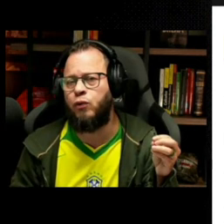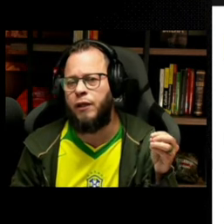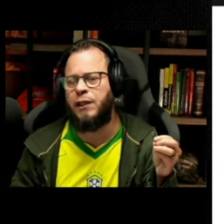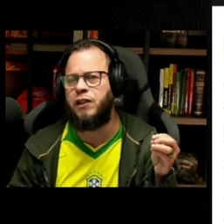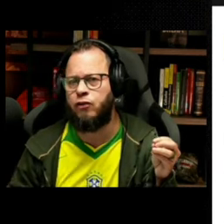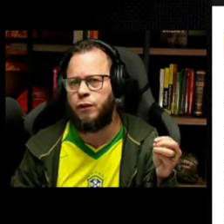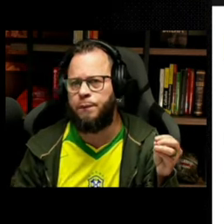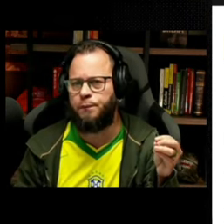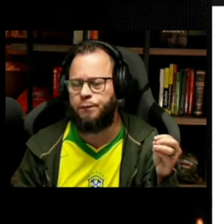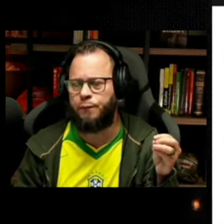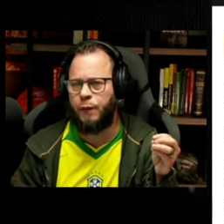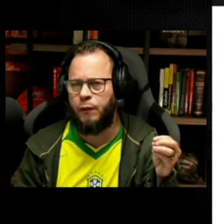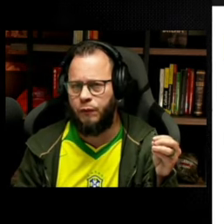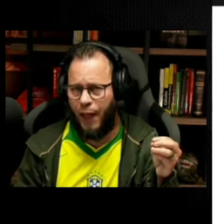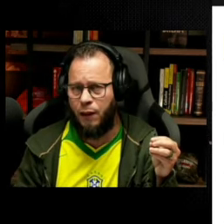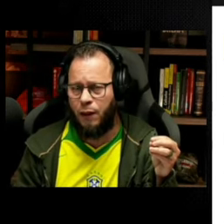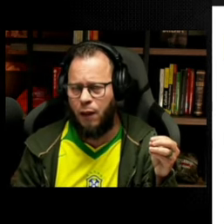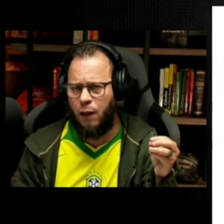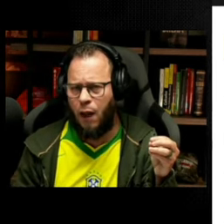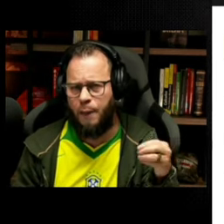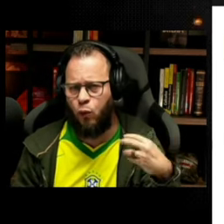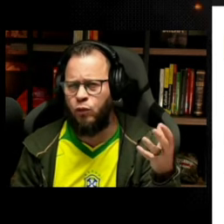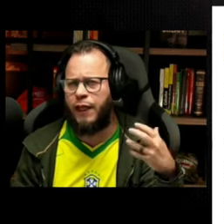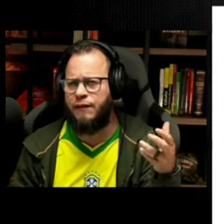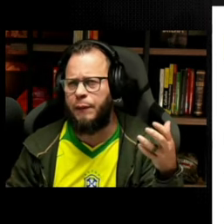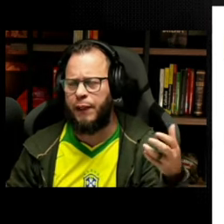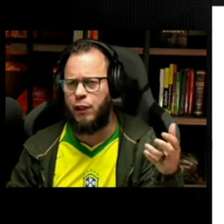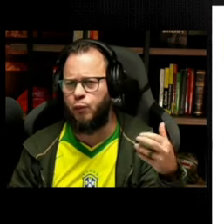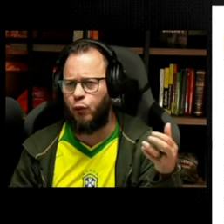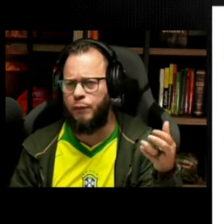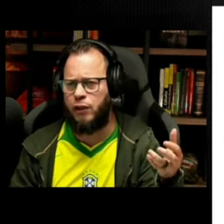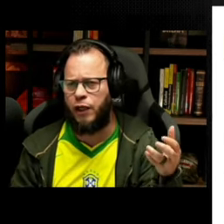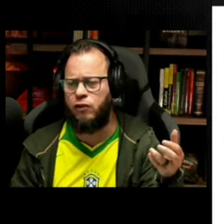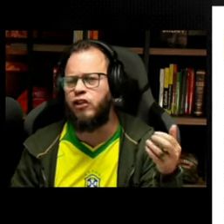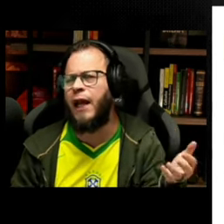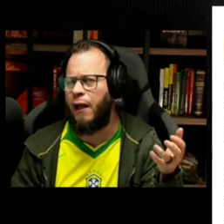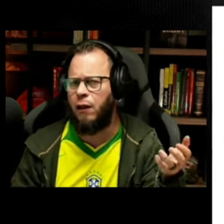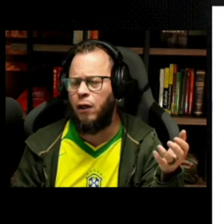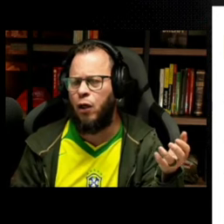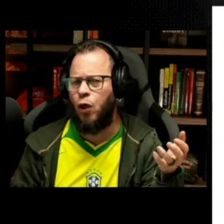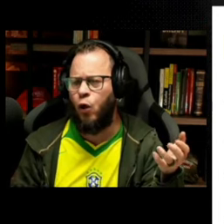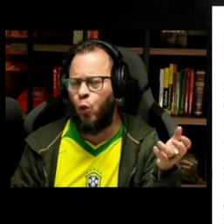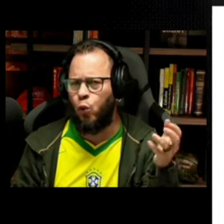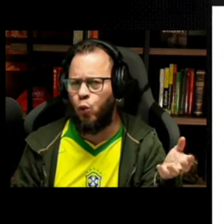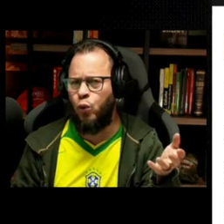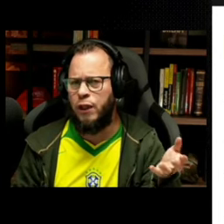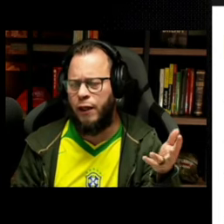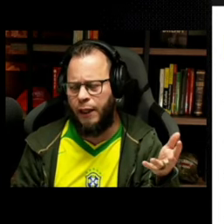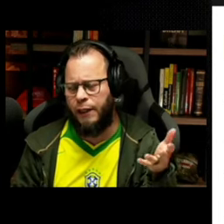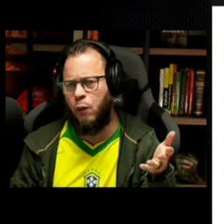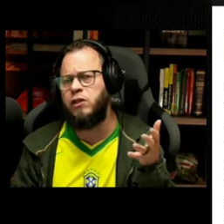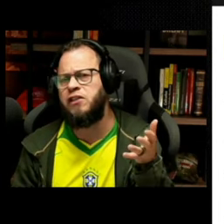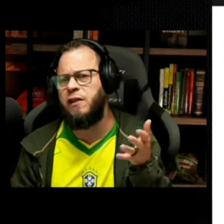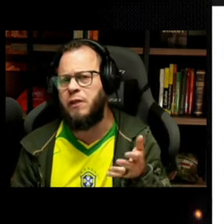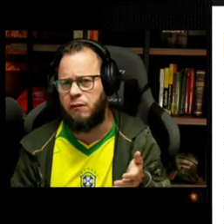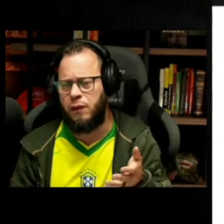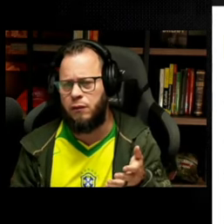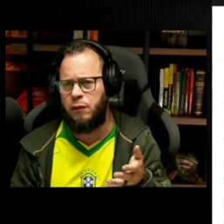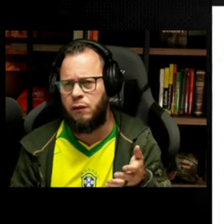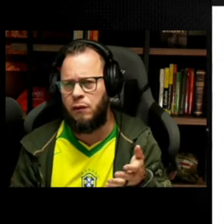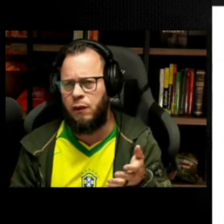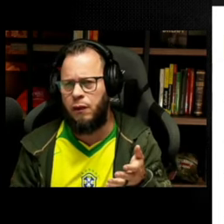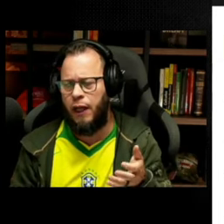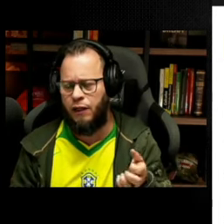responder pra gente não é a a pergunta que ele vai ter para responder pra gente é o Lula ele é um